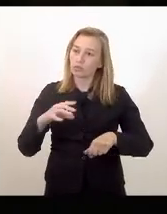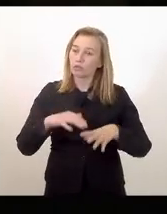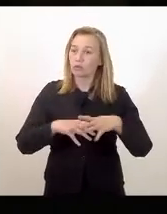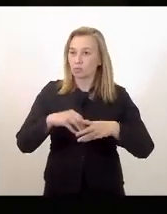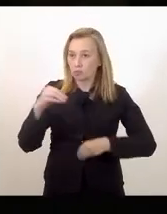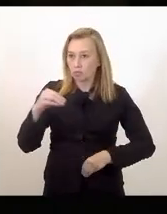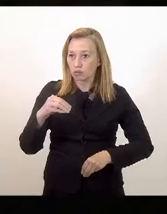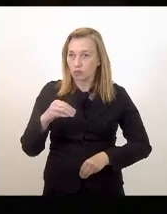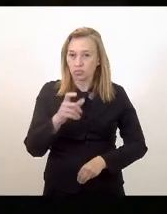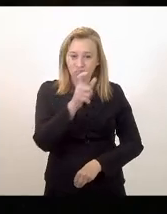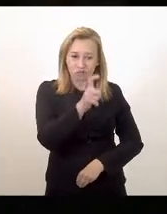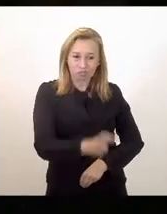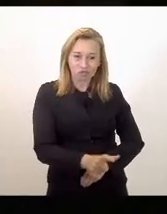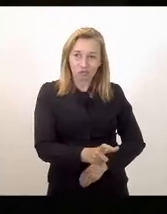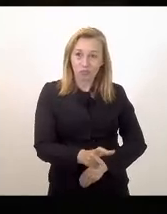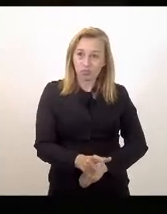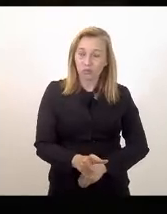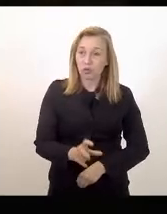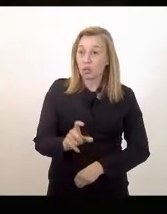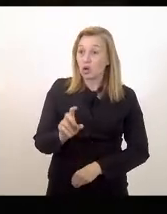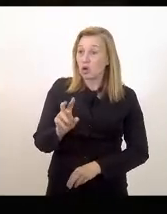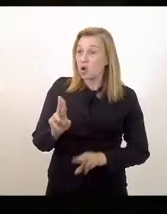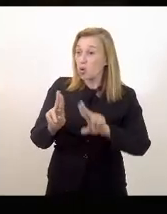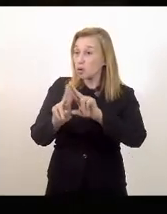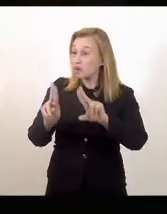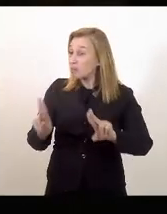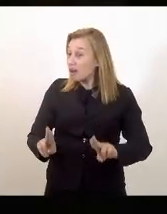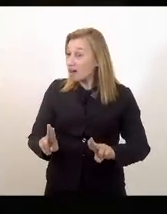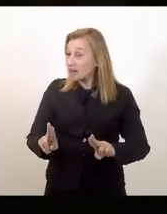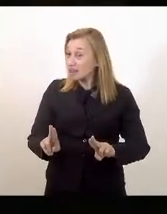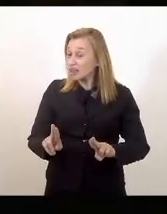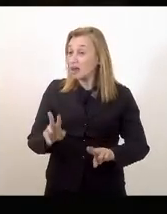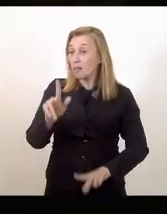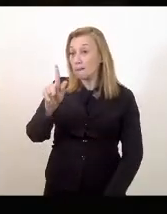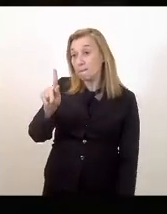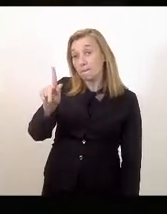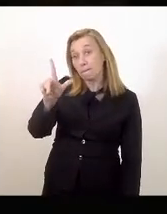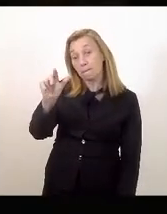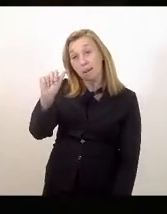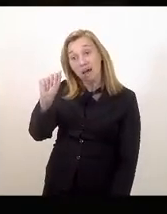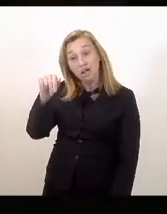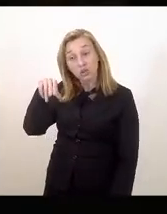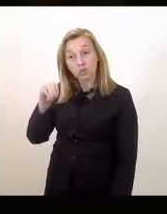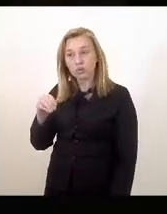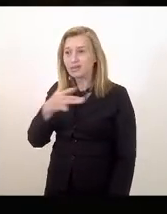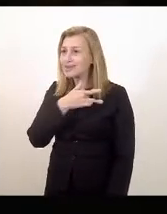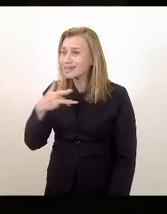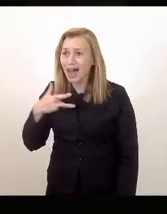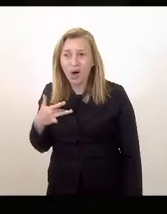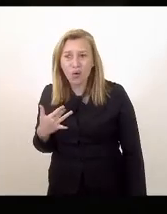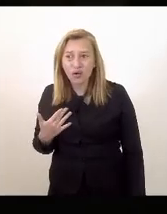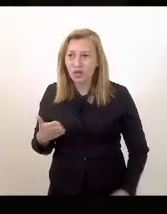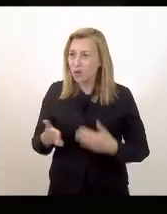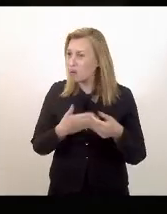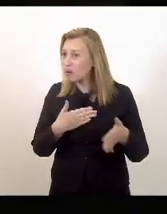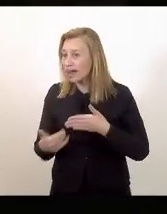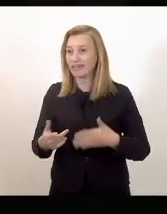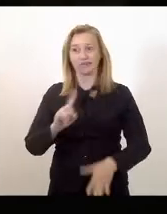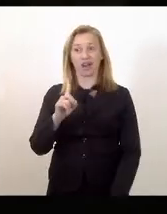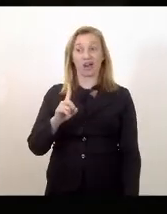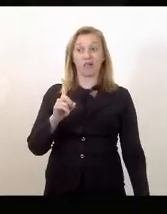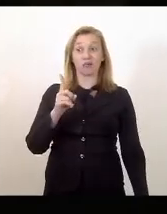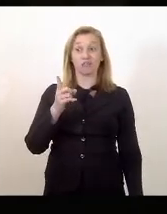um plano de saúde, não é um plano de saúde qualquer, é um plano de saúde muito bom,